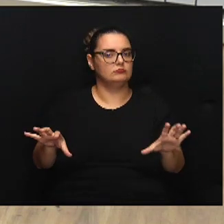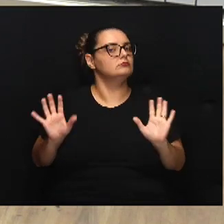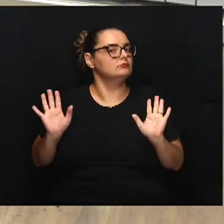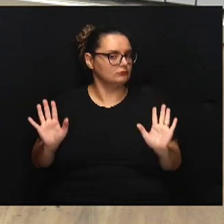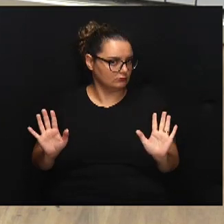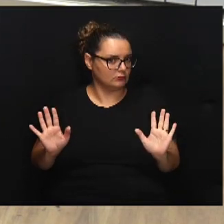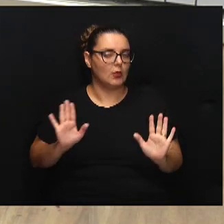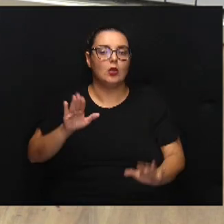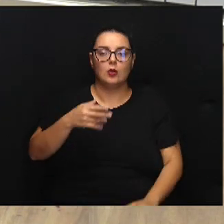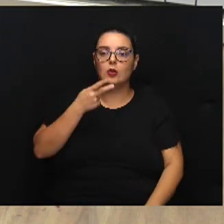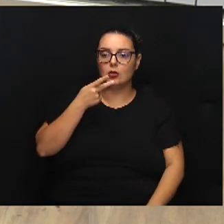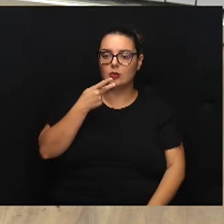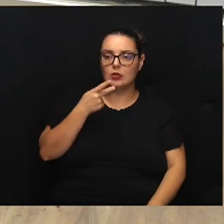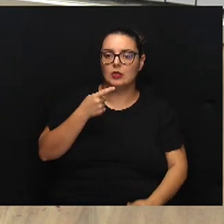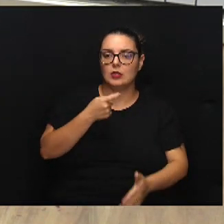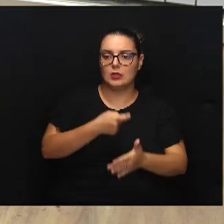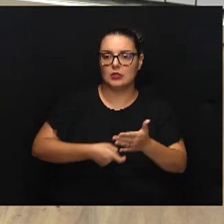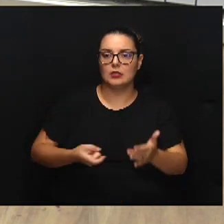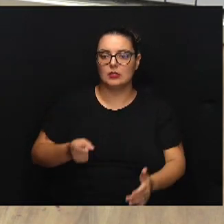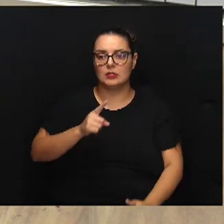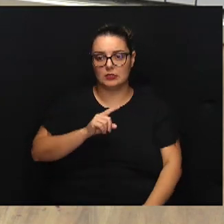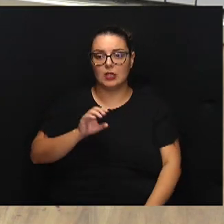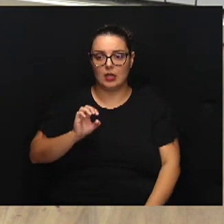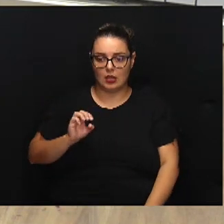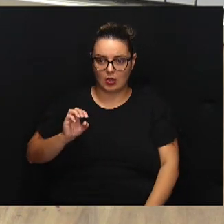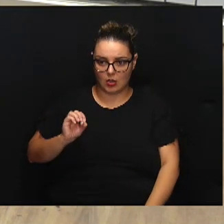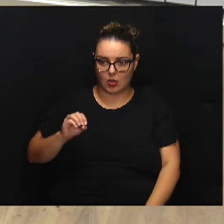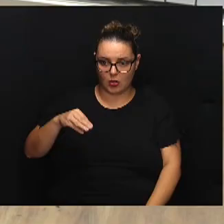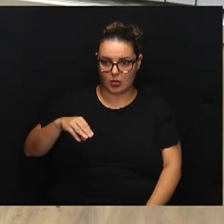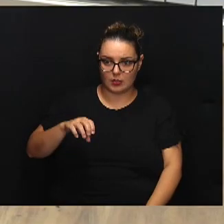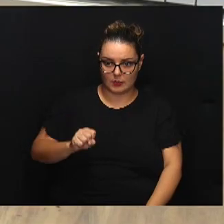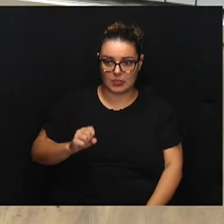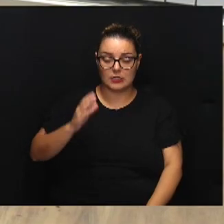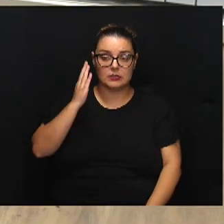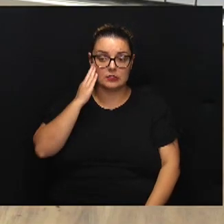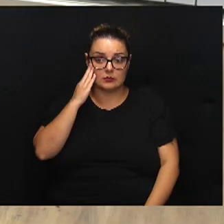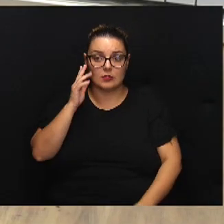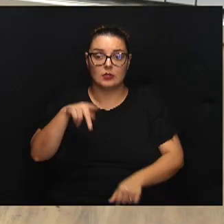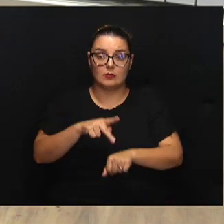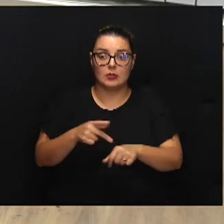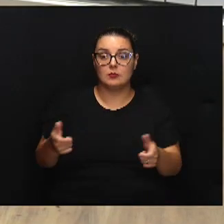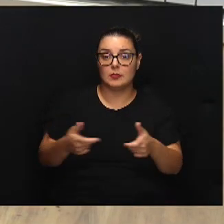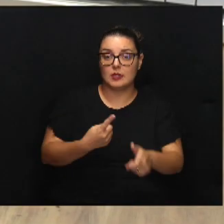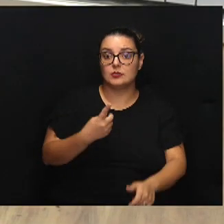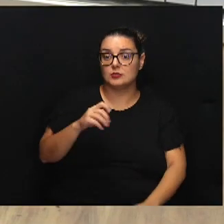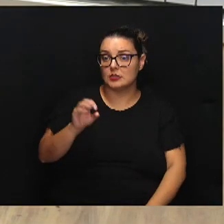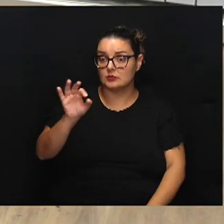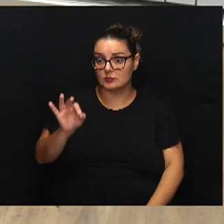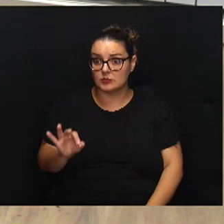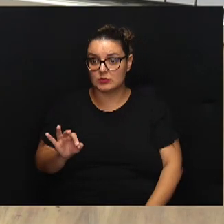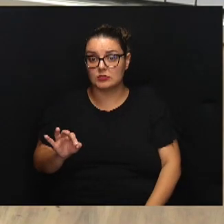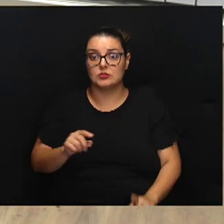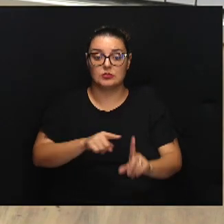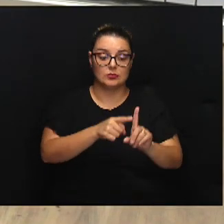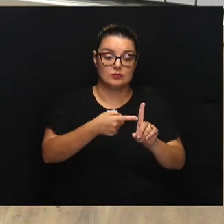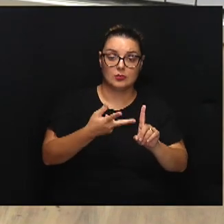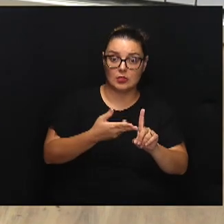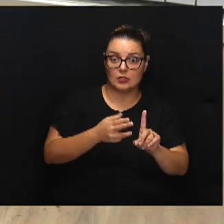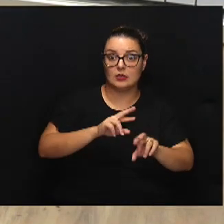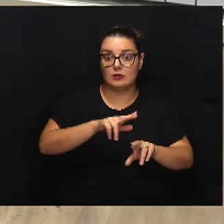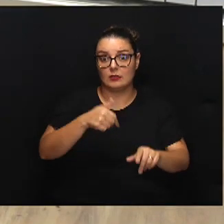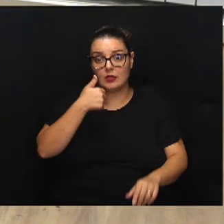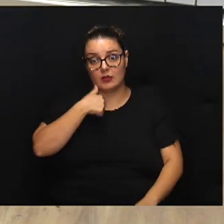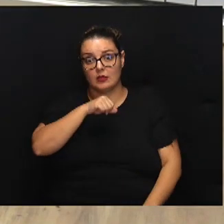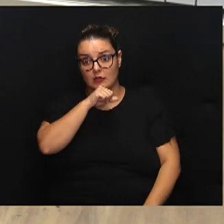Quando a gente falou em taxas, por exemplo, na OMS, sabemos que países que têm menos que 10% de cesárea, há muita morte materna associada à